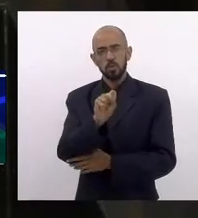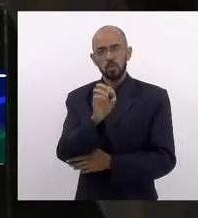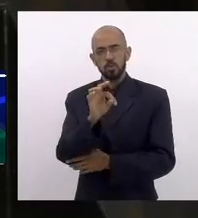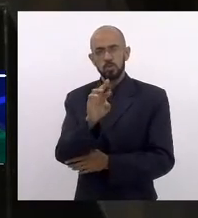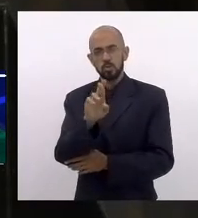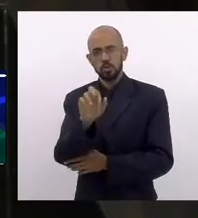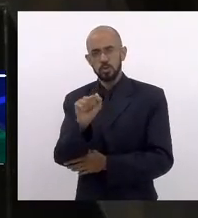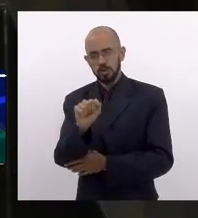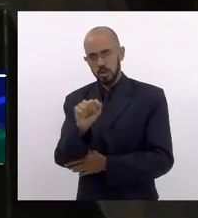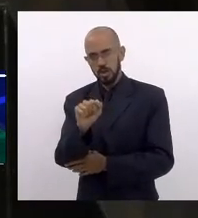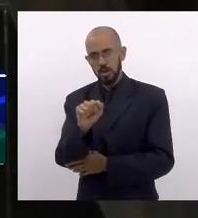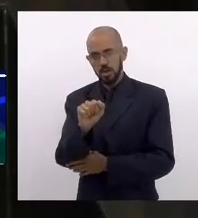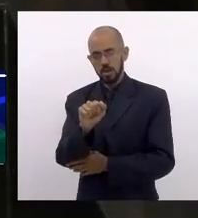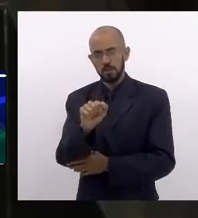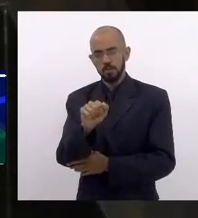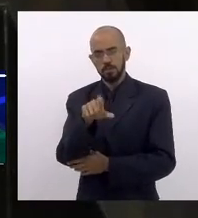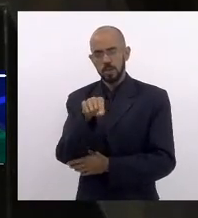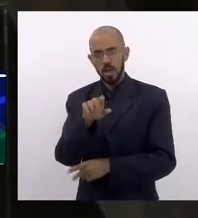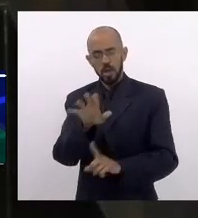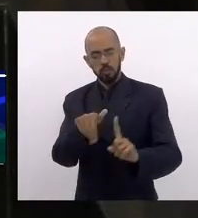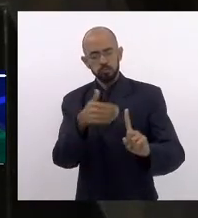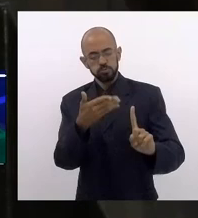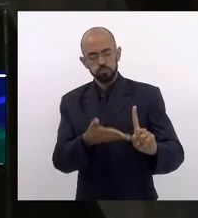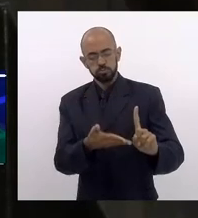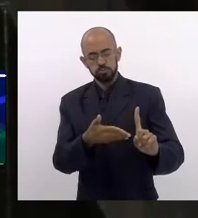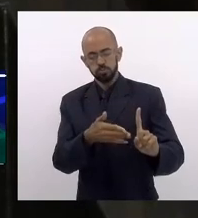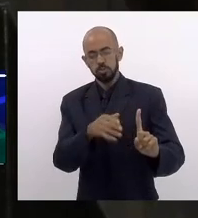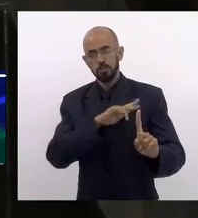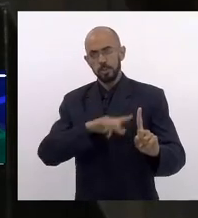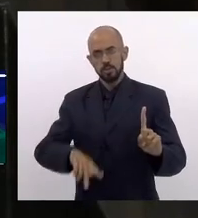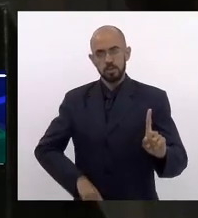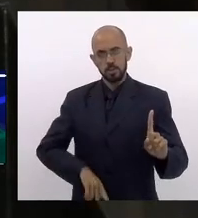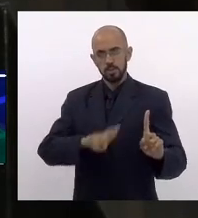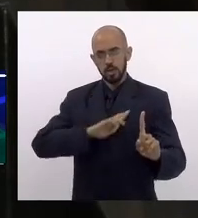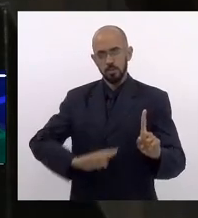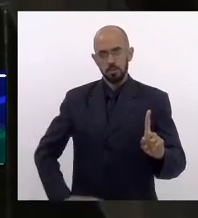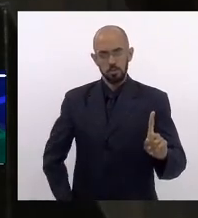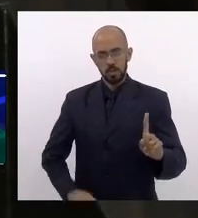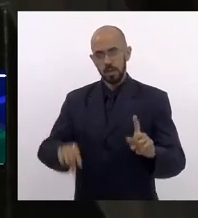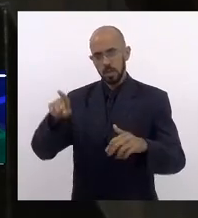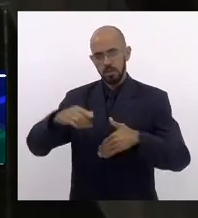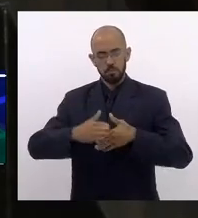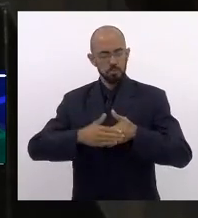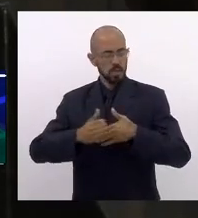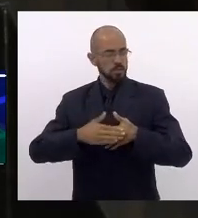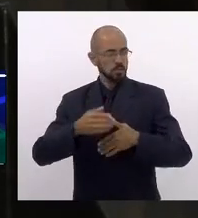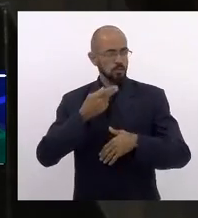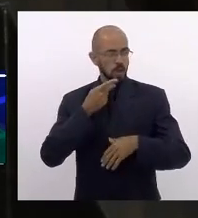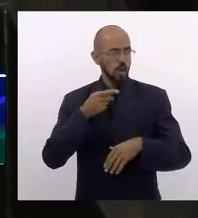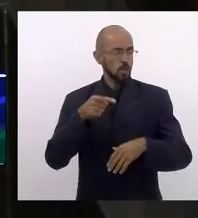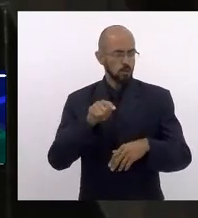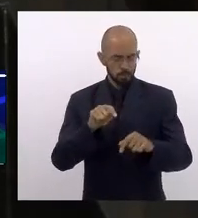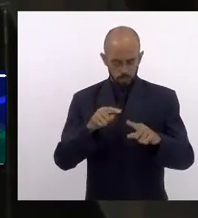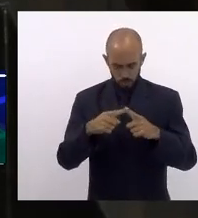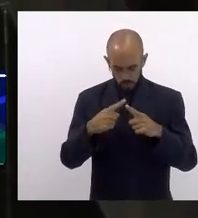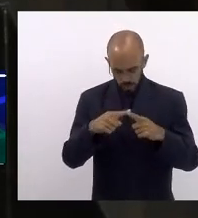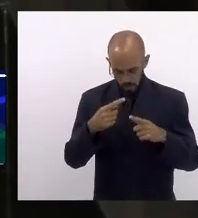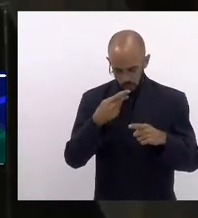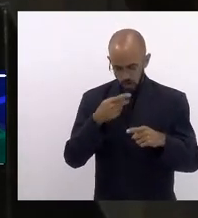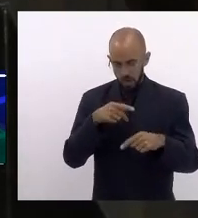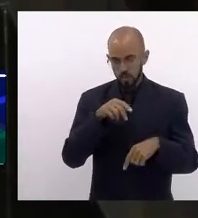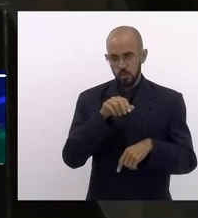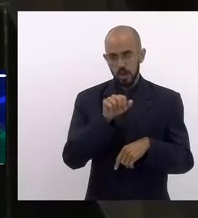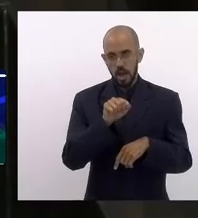é provavelmente o maior ídolo do atual presidente da República, segundo ele mesmo declinou. E por que trago aqui a memória do AI-5, a